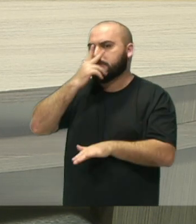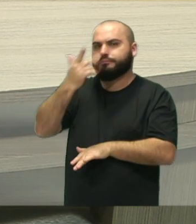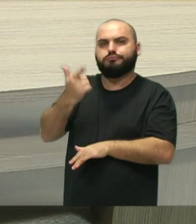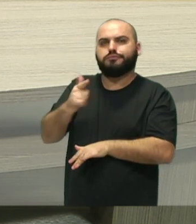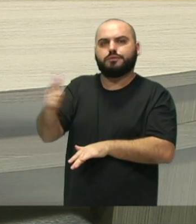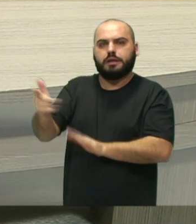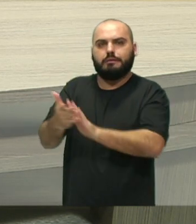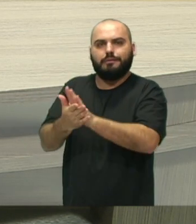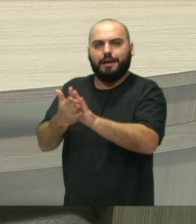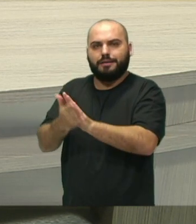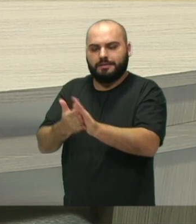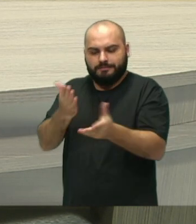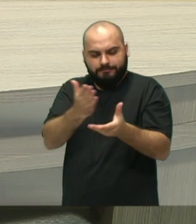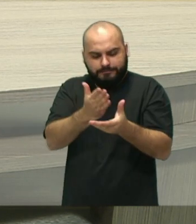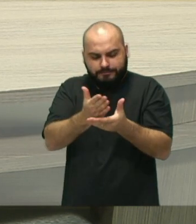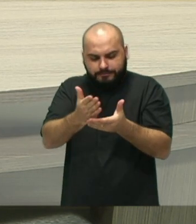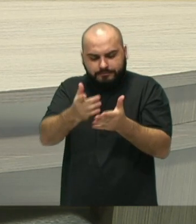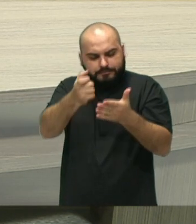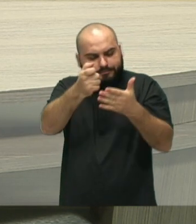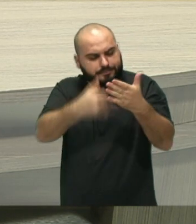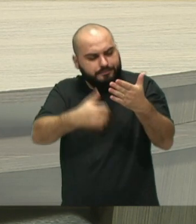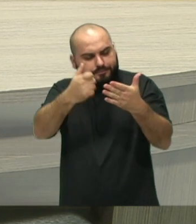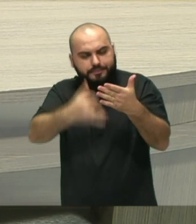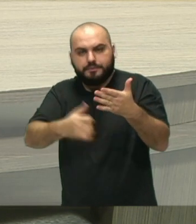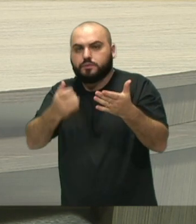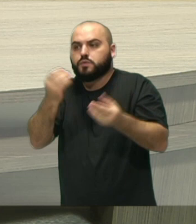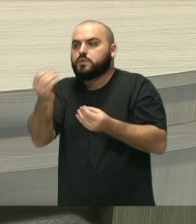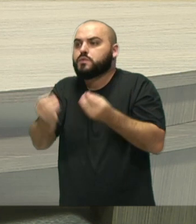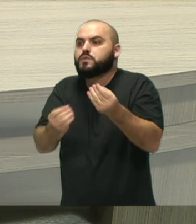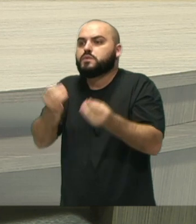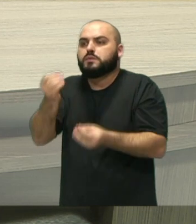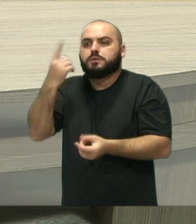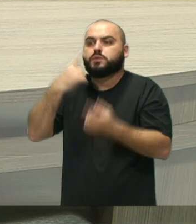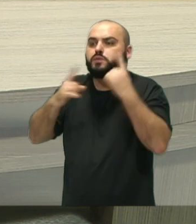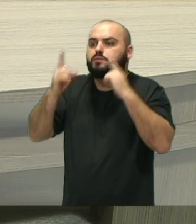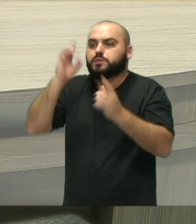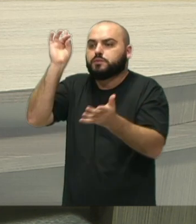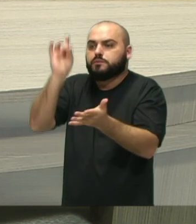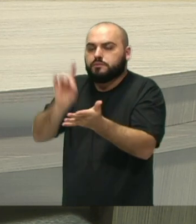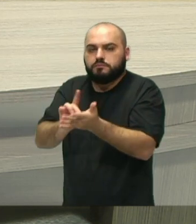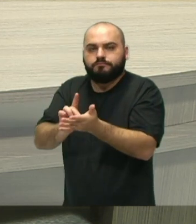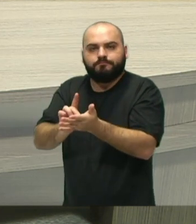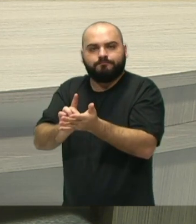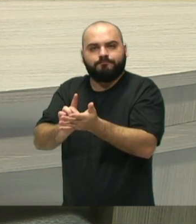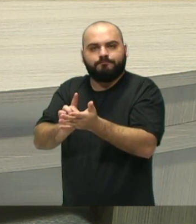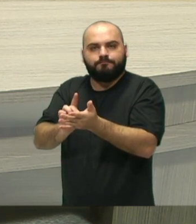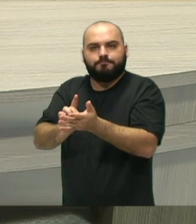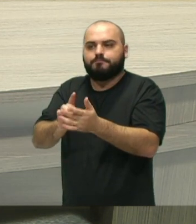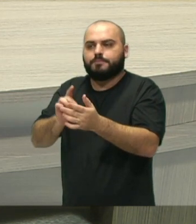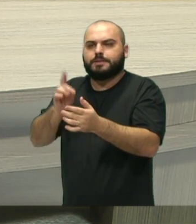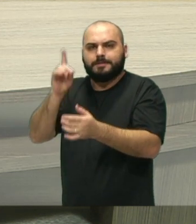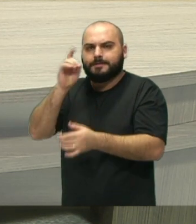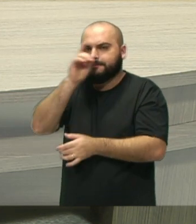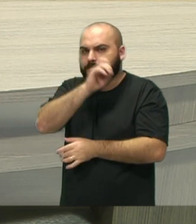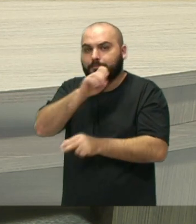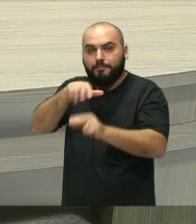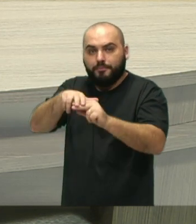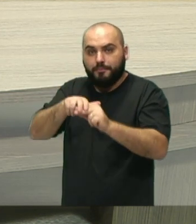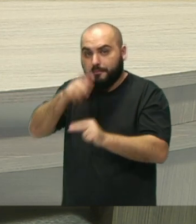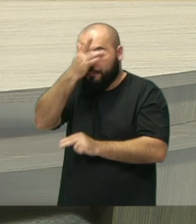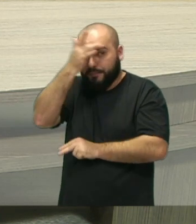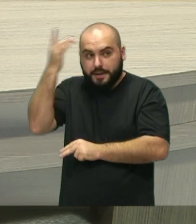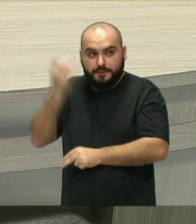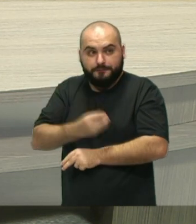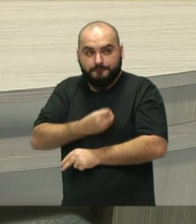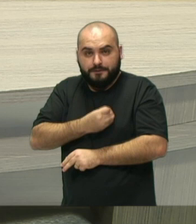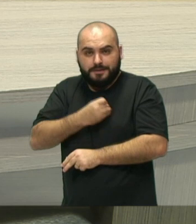protocolos de como se chegar a esse diagnóstico, e isso interfere principalmente na vida daquelas pessoas